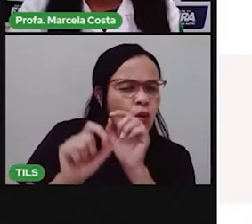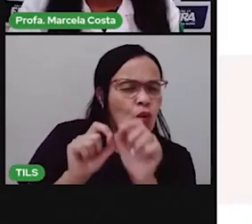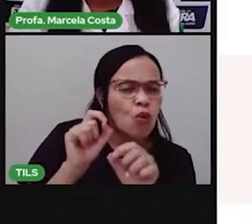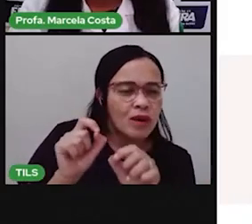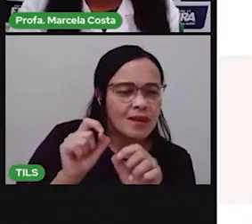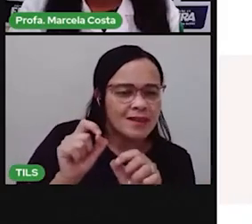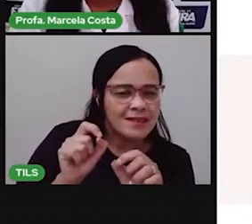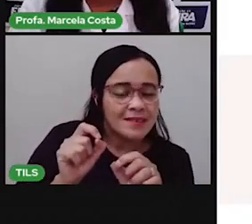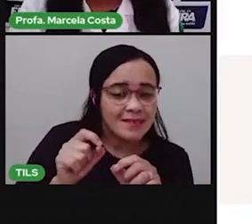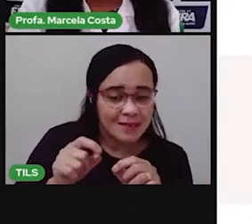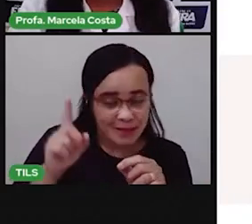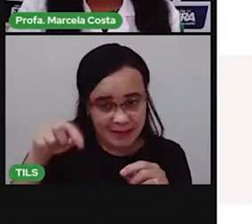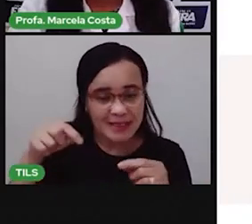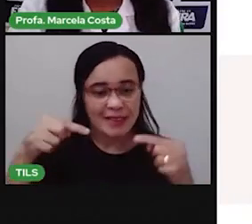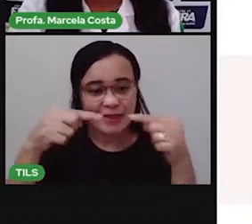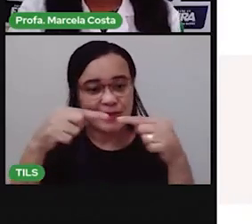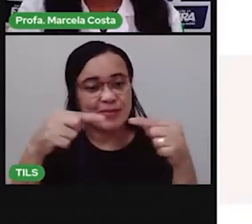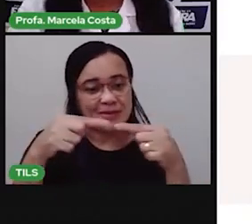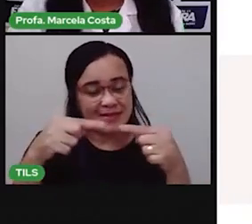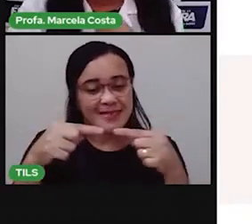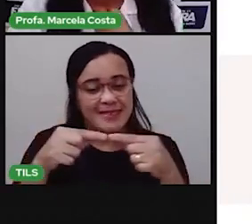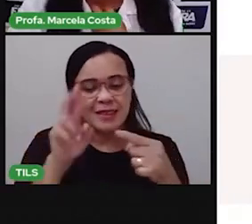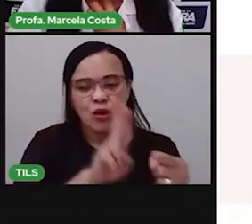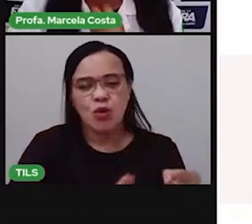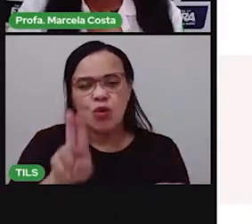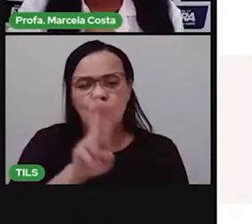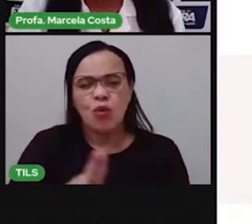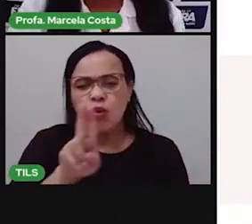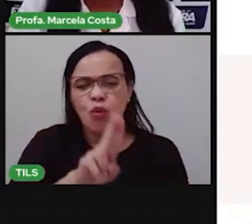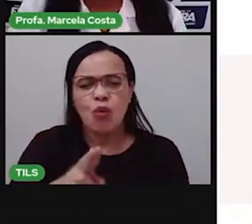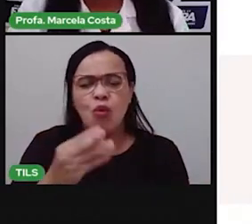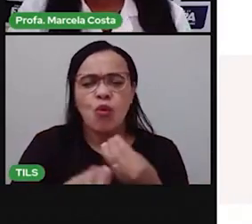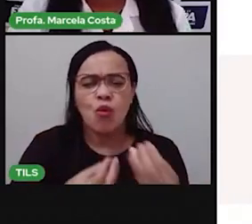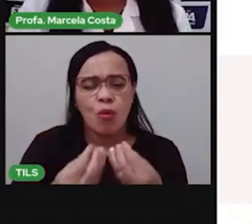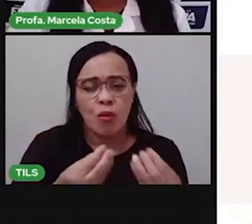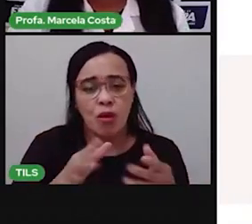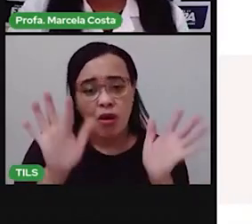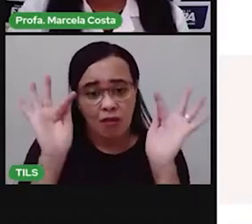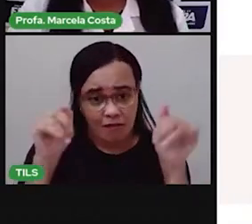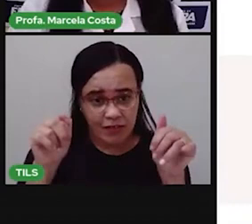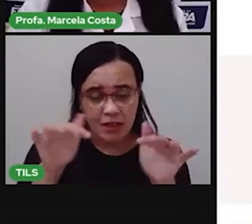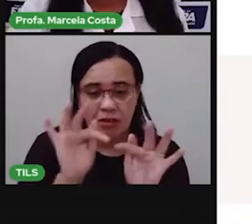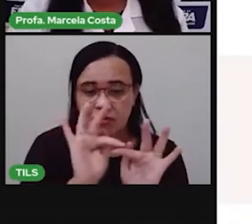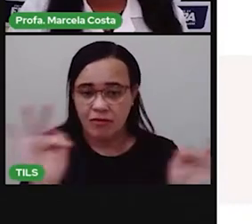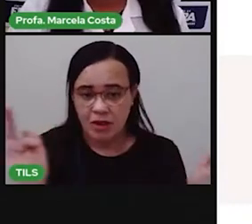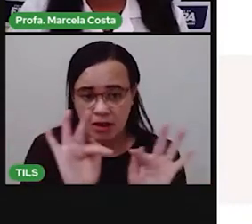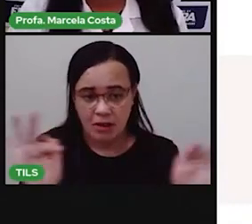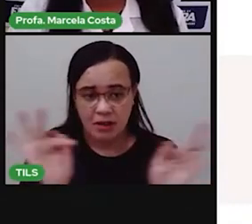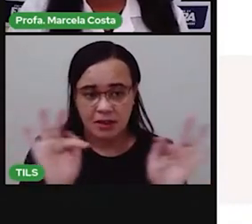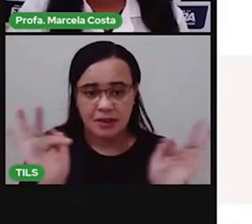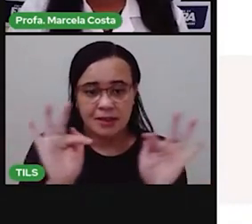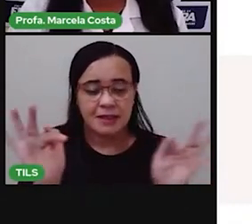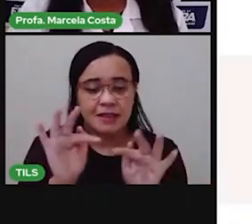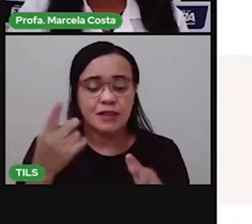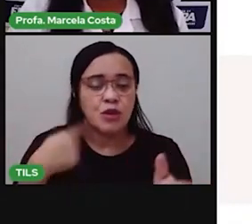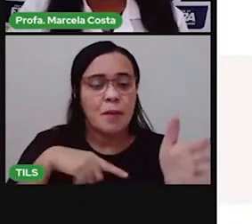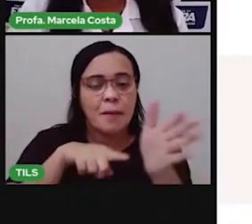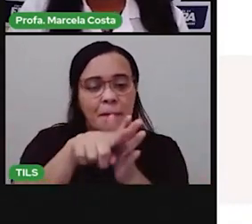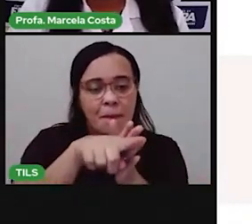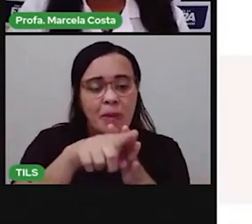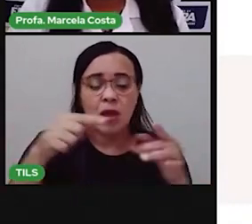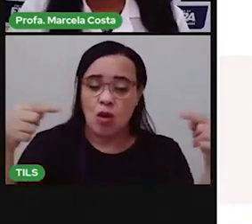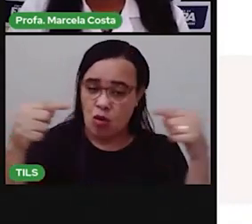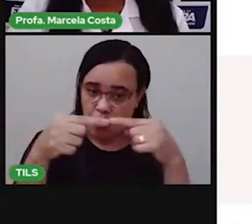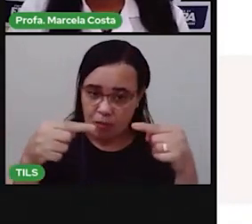A interrogação é utilizada ao final de uma frase para demonstrar que aquilo ali é uma